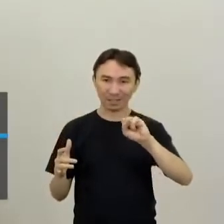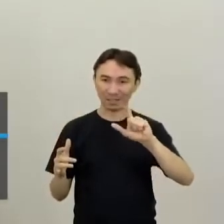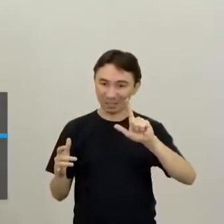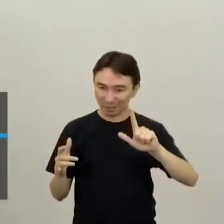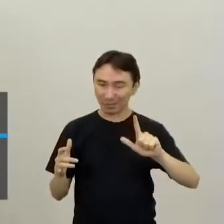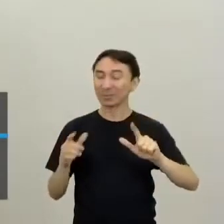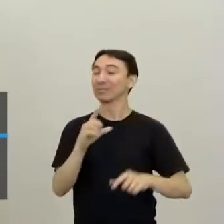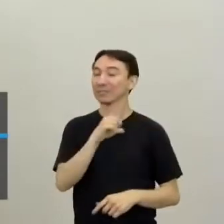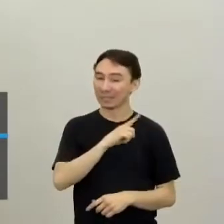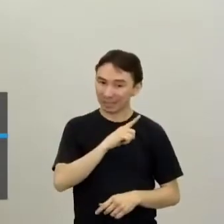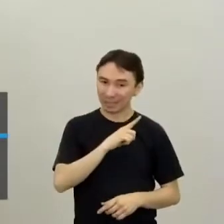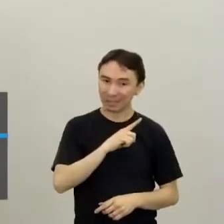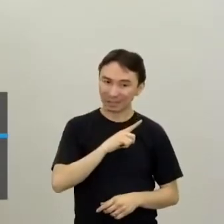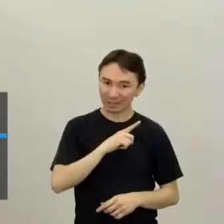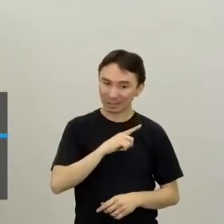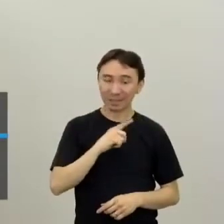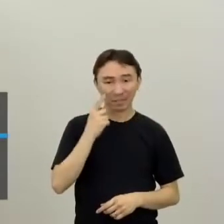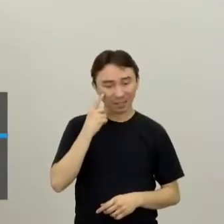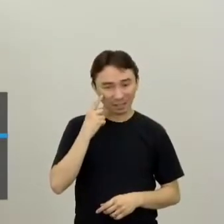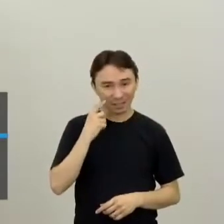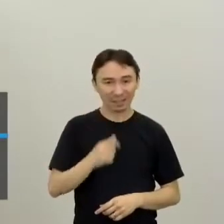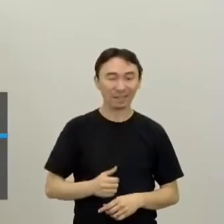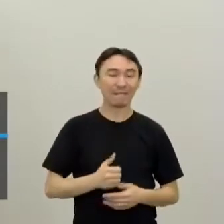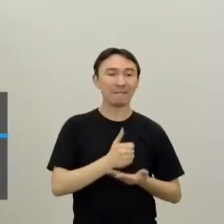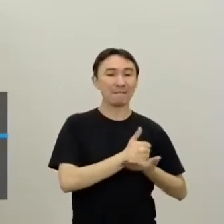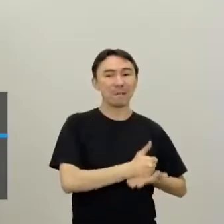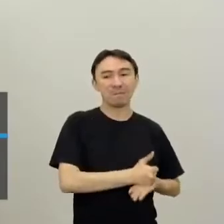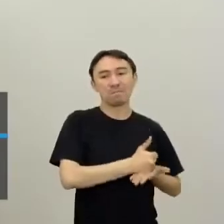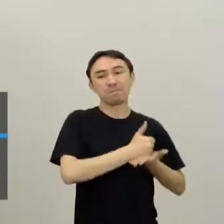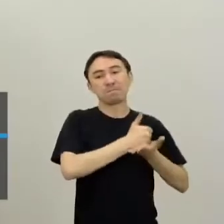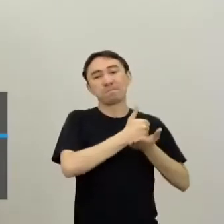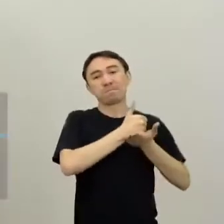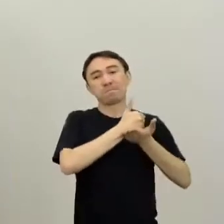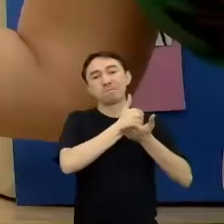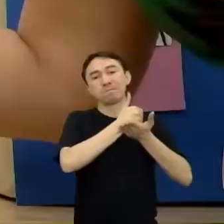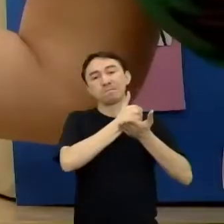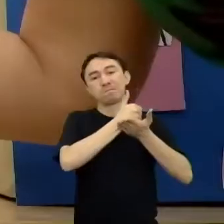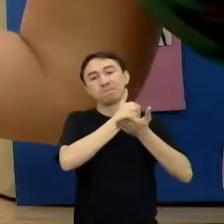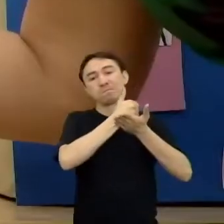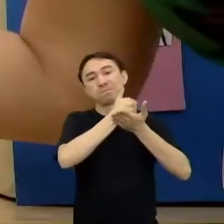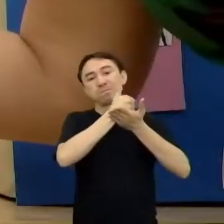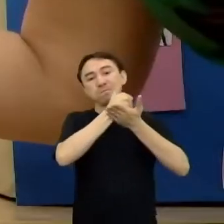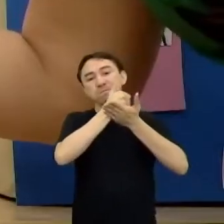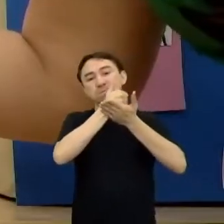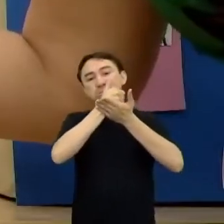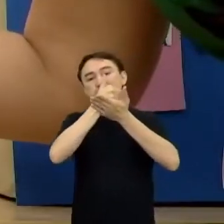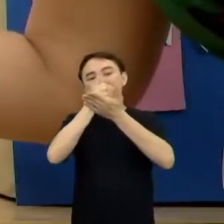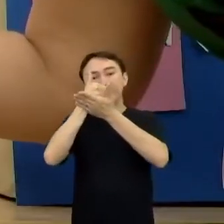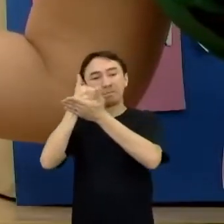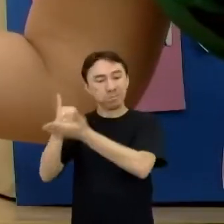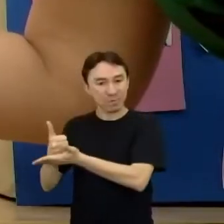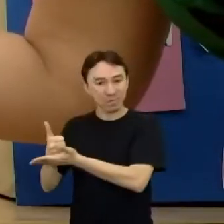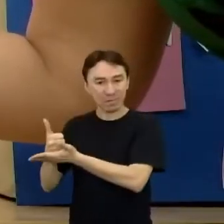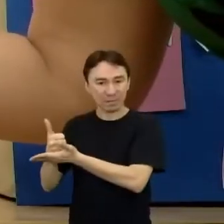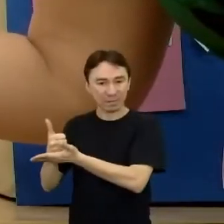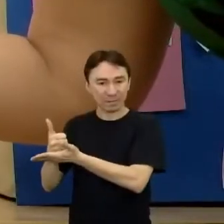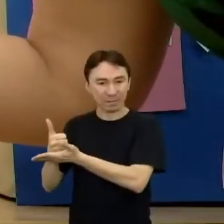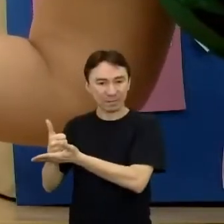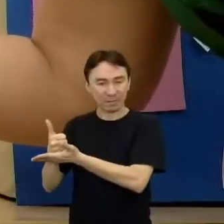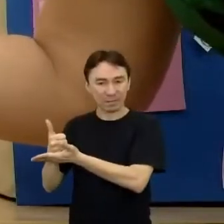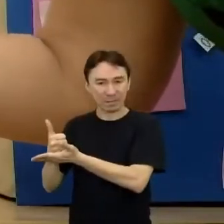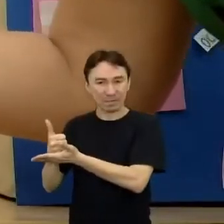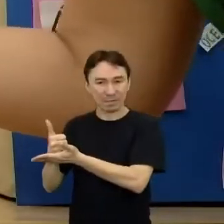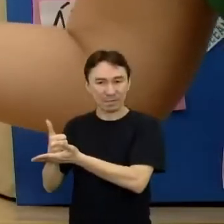ele era transportado... Vou colocar assim, ó. Vamos ver. Ele era transportado